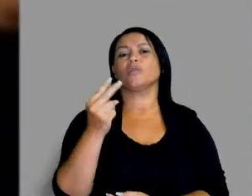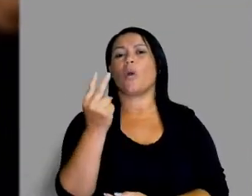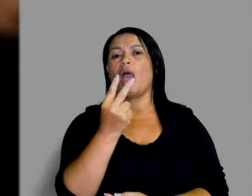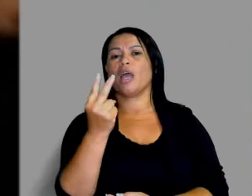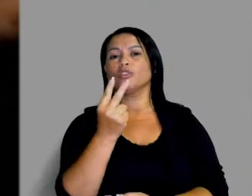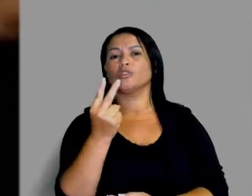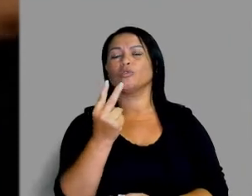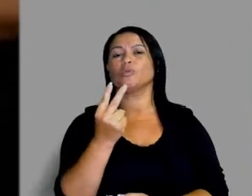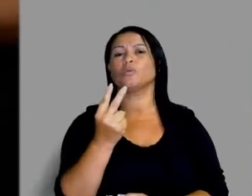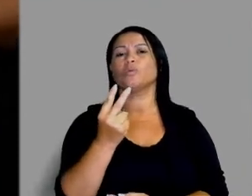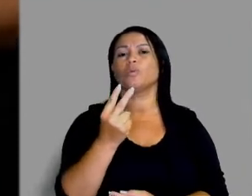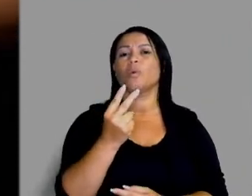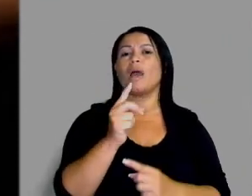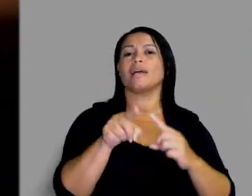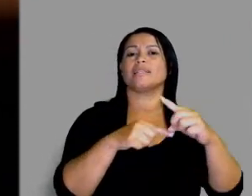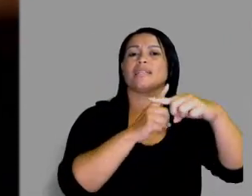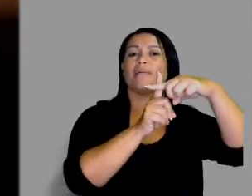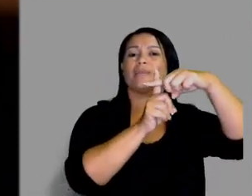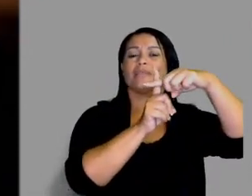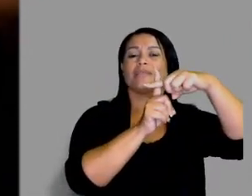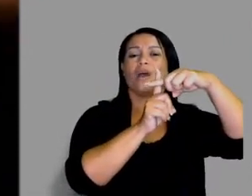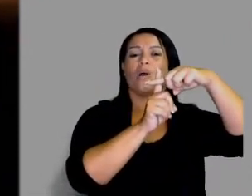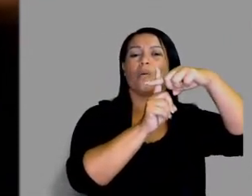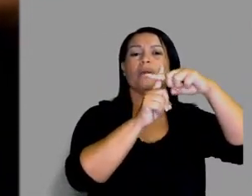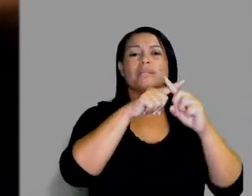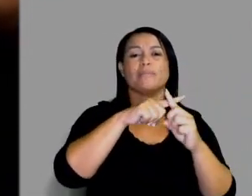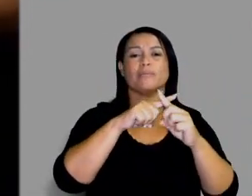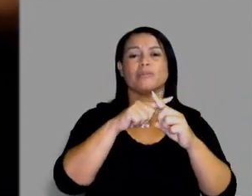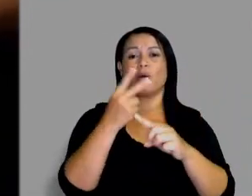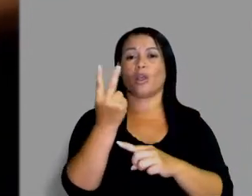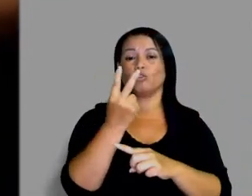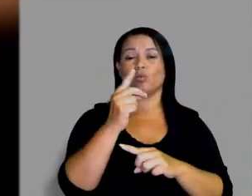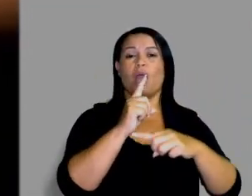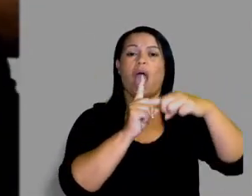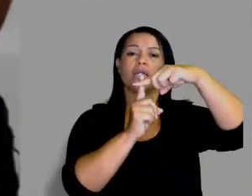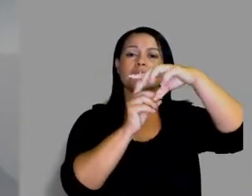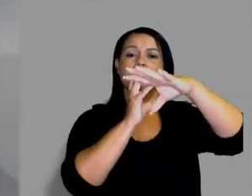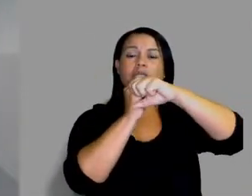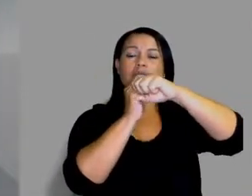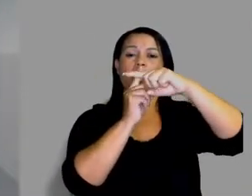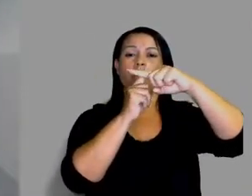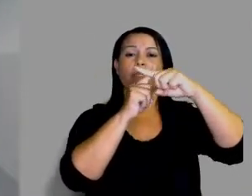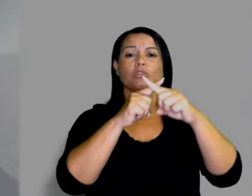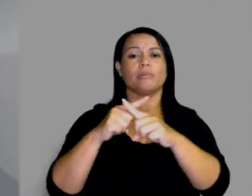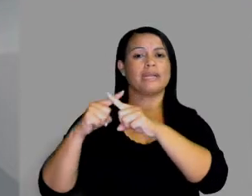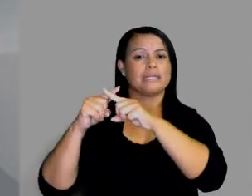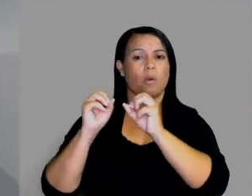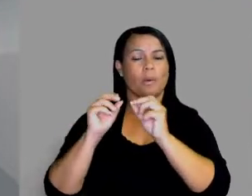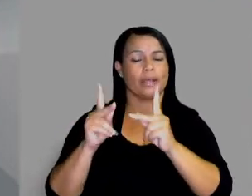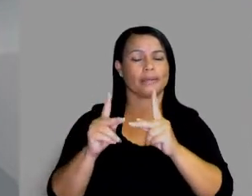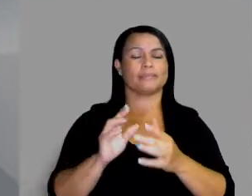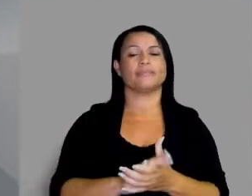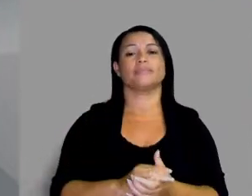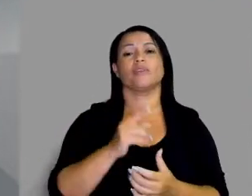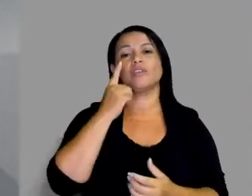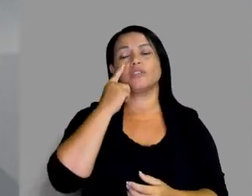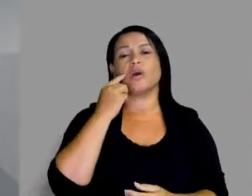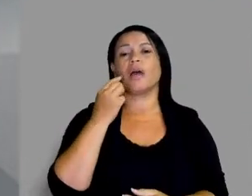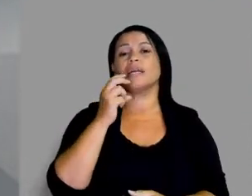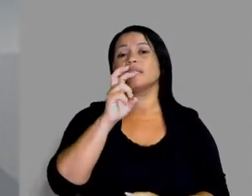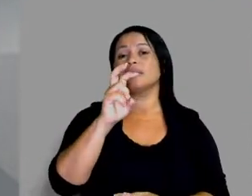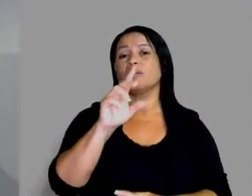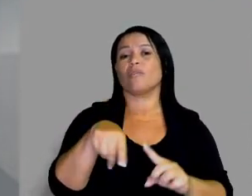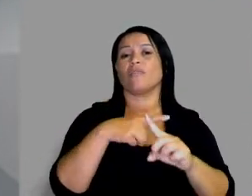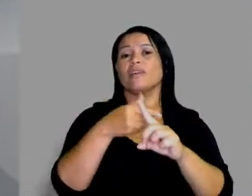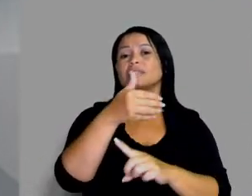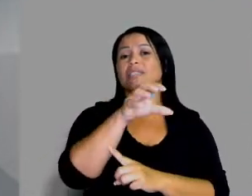duas operações, adição e multiplicação, ok? Então, aqui, ó, 5